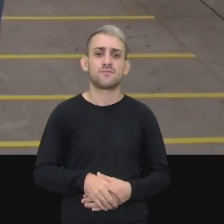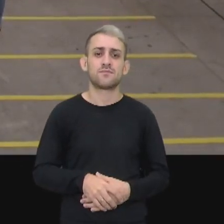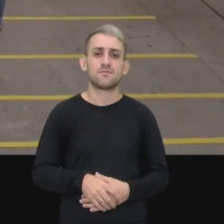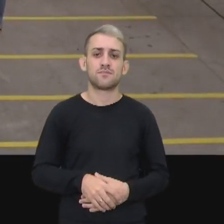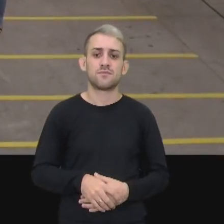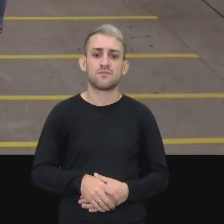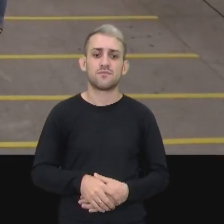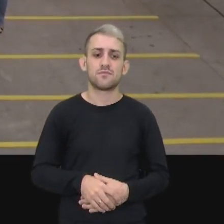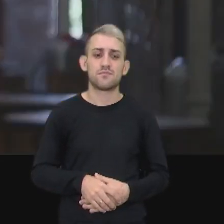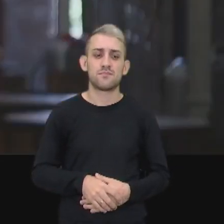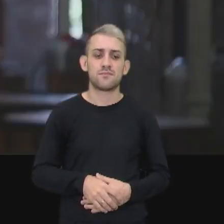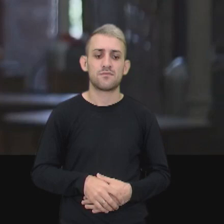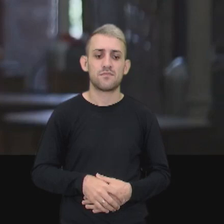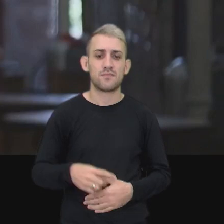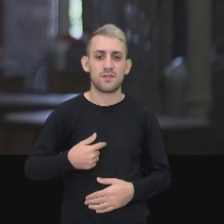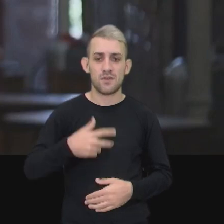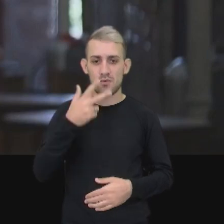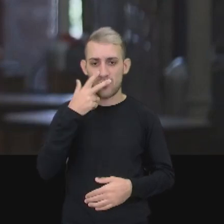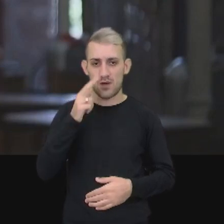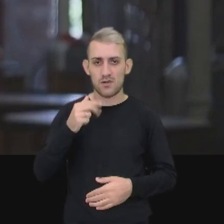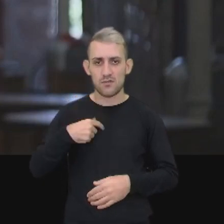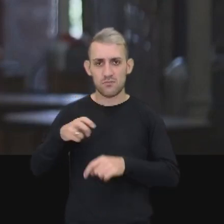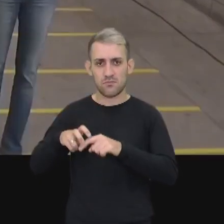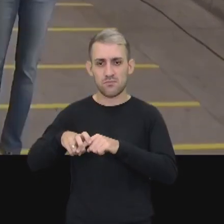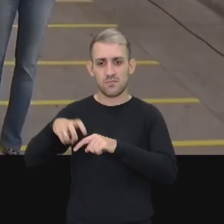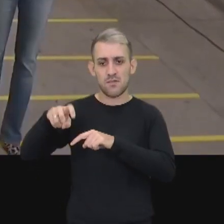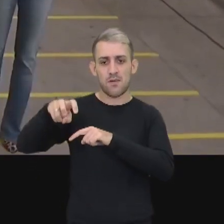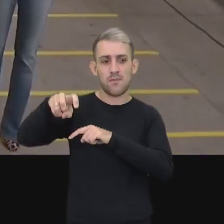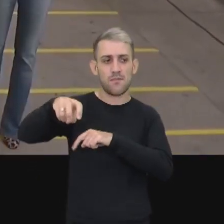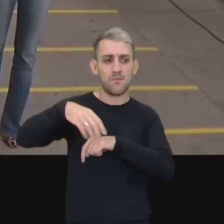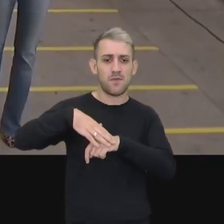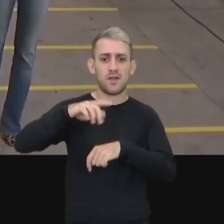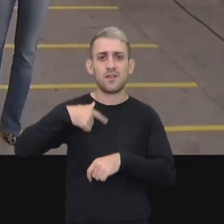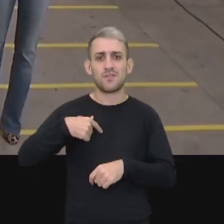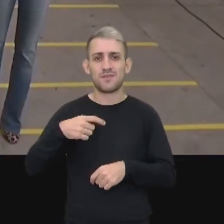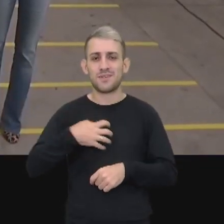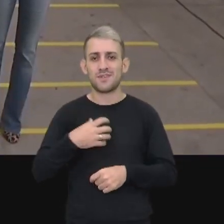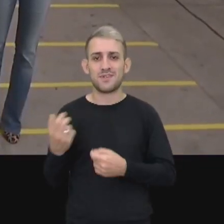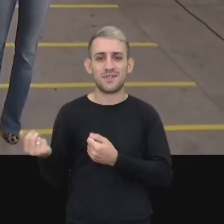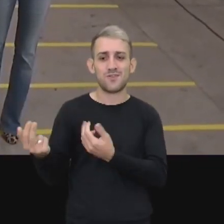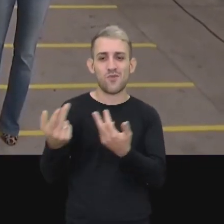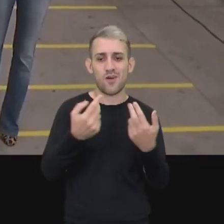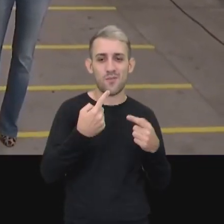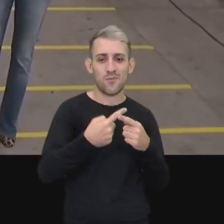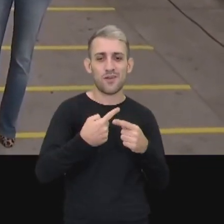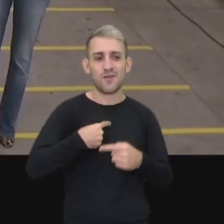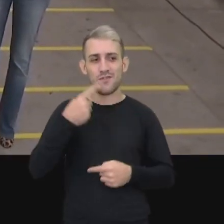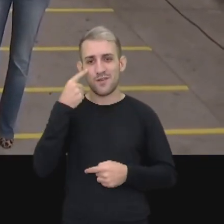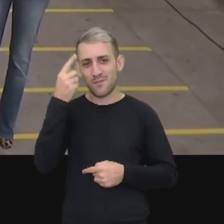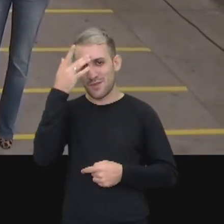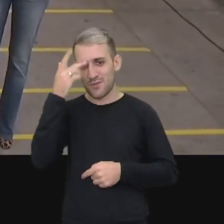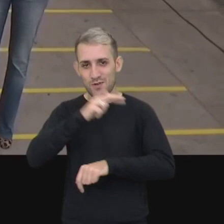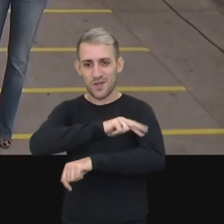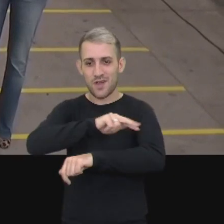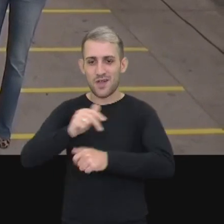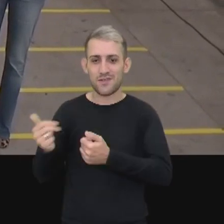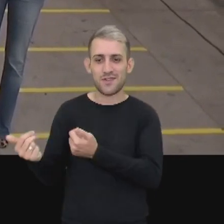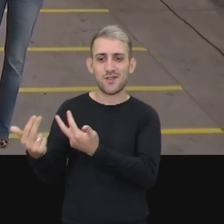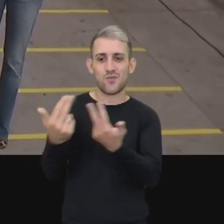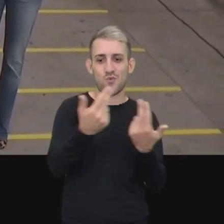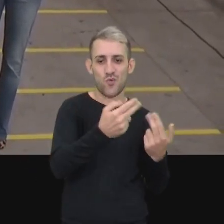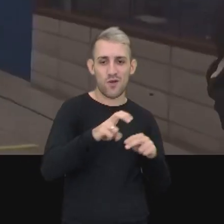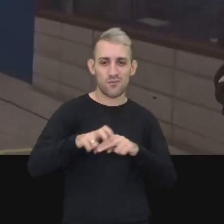Eu acho que eu andei mais pra frente do que eu imaginava. Eu me senti igual por ver pessoas da mesma raça que eu aqui, muitas vezes indo pra